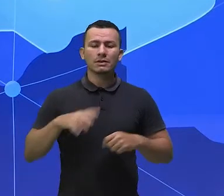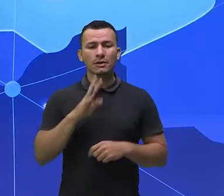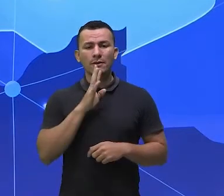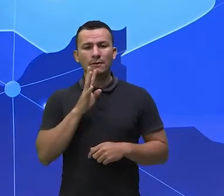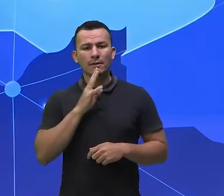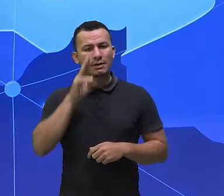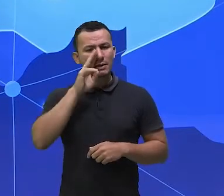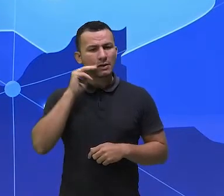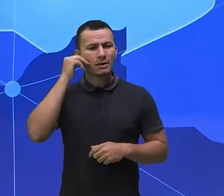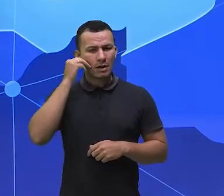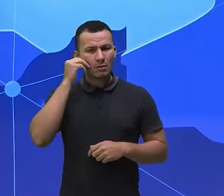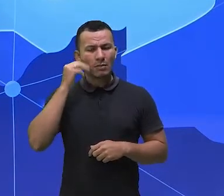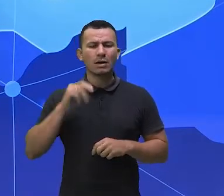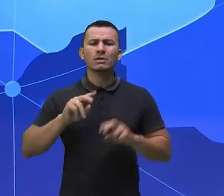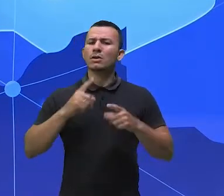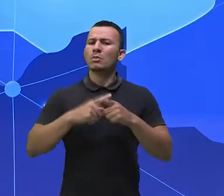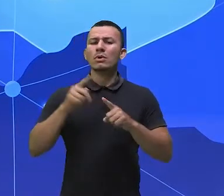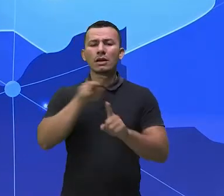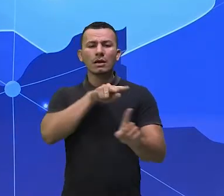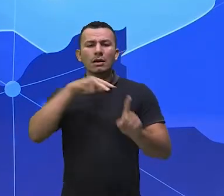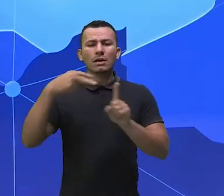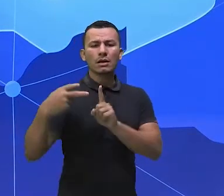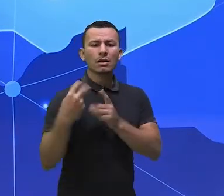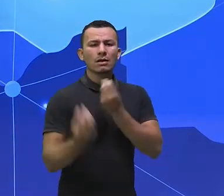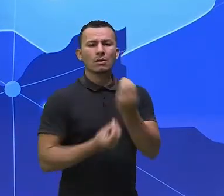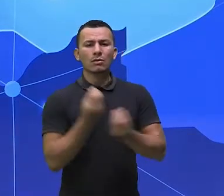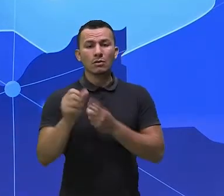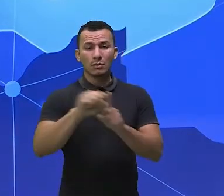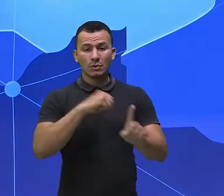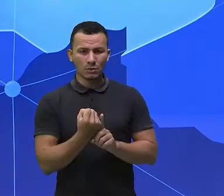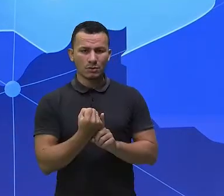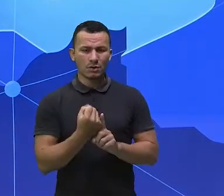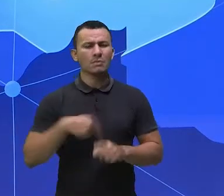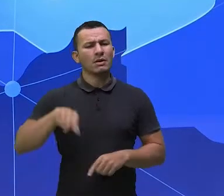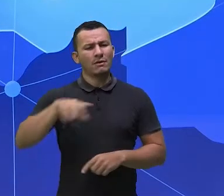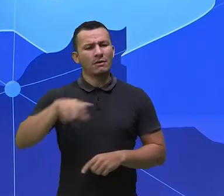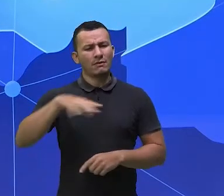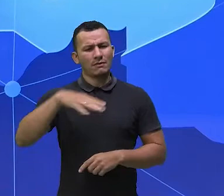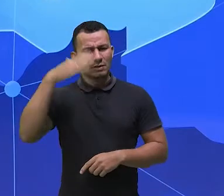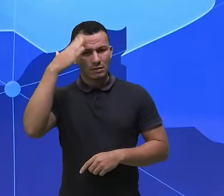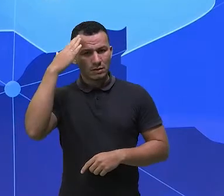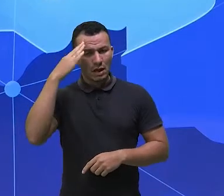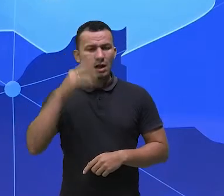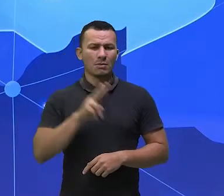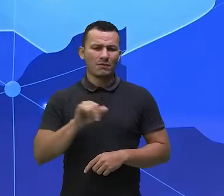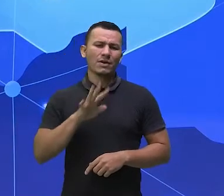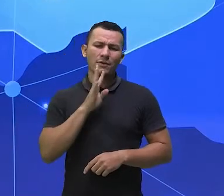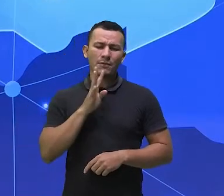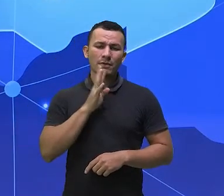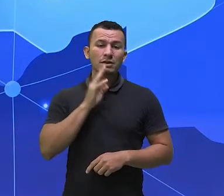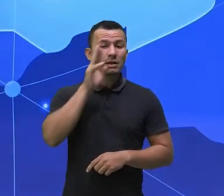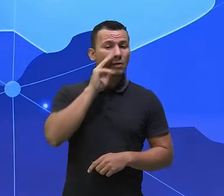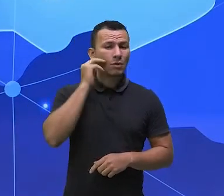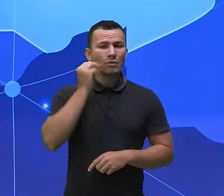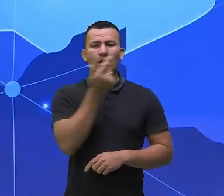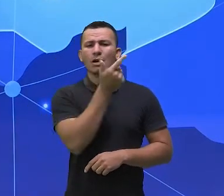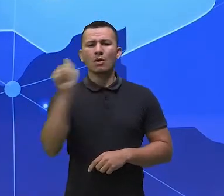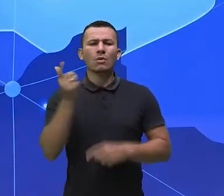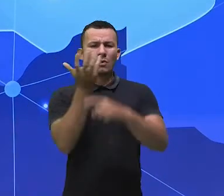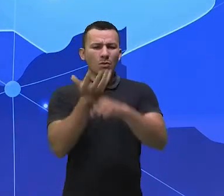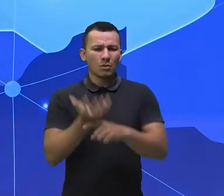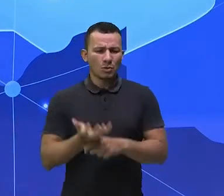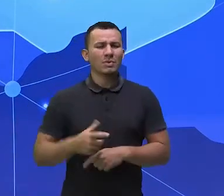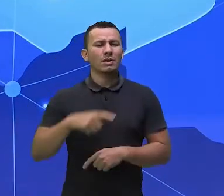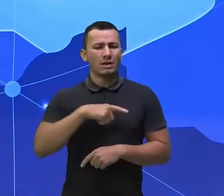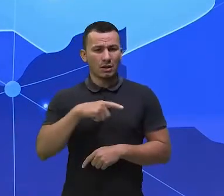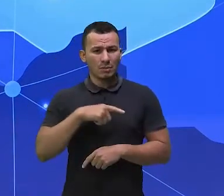Marx pela perspectiva sociológica. É claro que você vai ouvir falar deste autor em outras disciplinas,